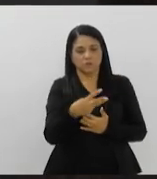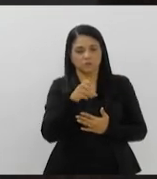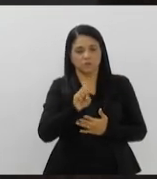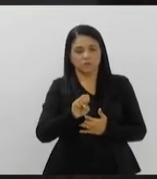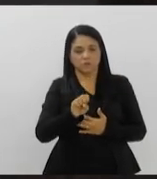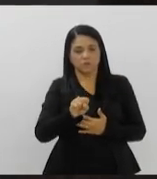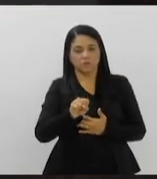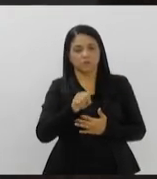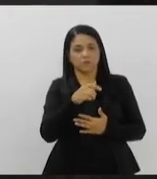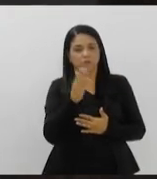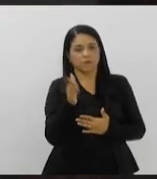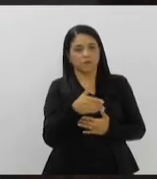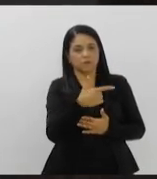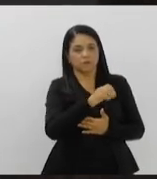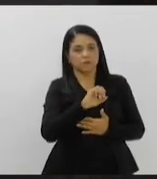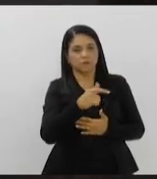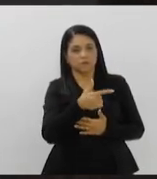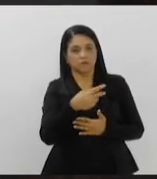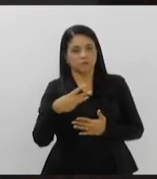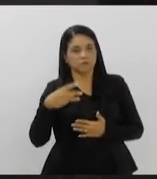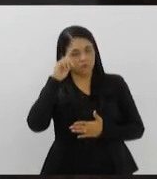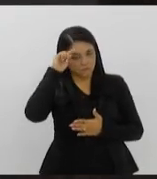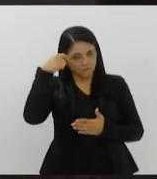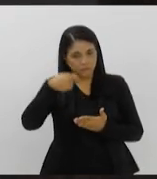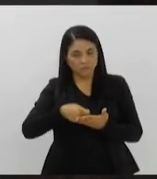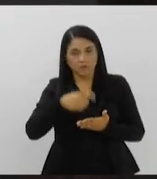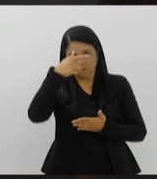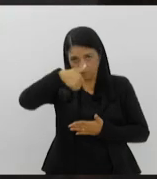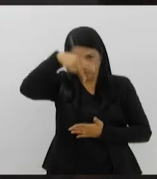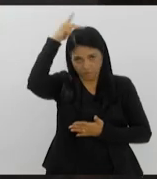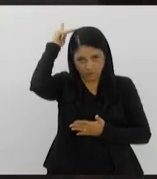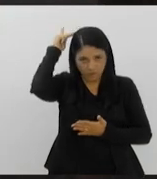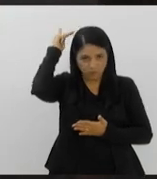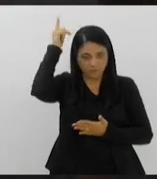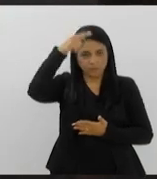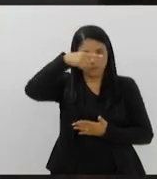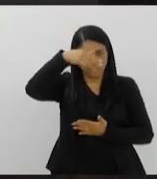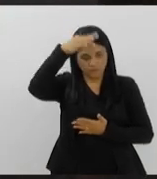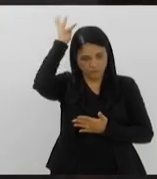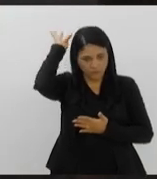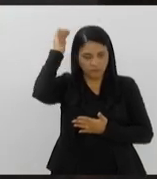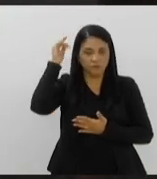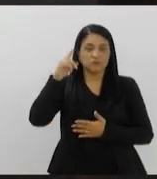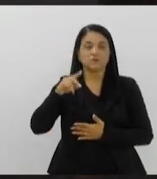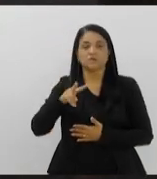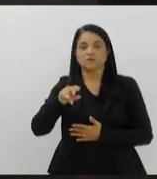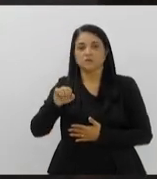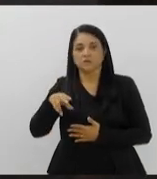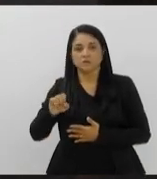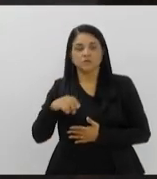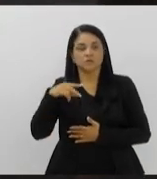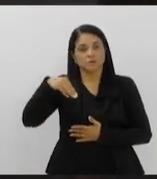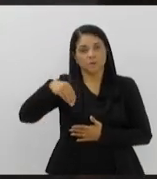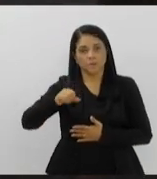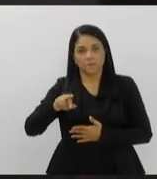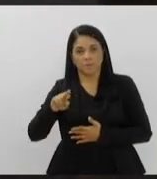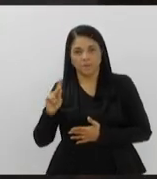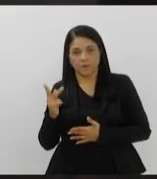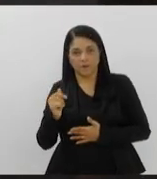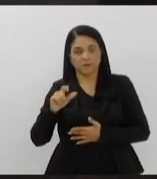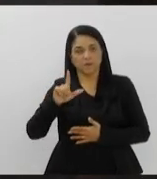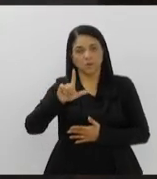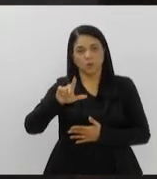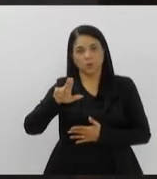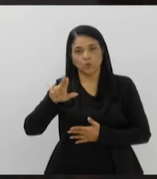2538, de 23, de autoria dos deputados Fred Pacheco, Vinícius Cozolino, Marta Rocha, Tande Vieira, Dionísio Lins,